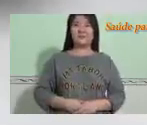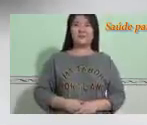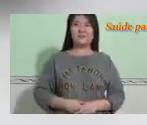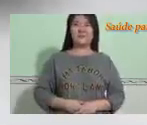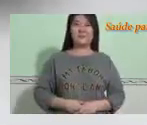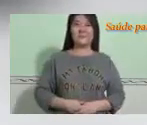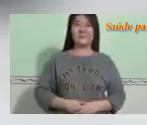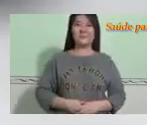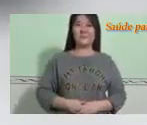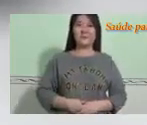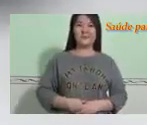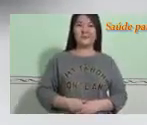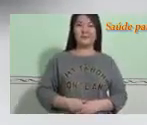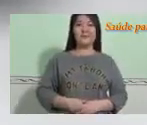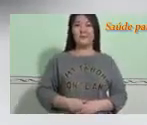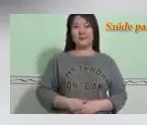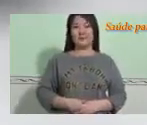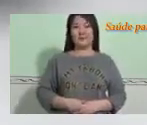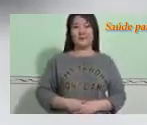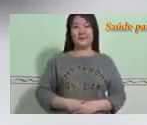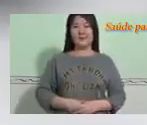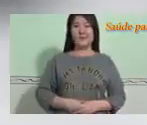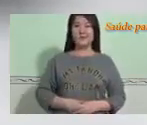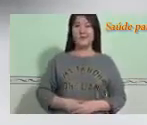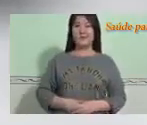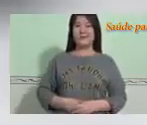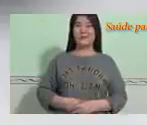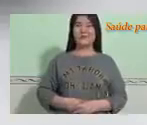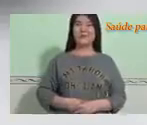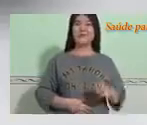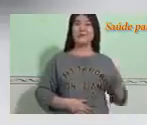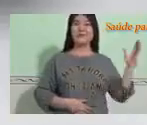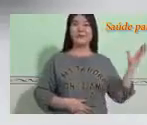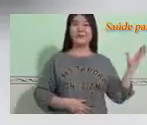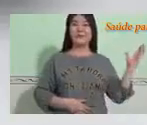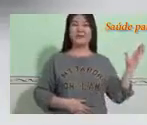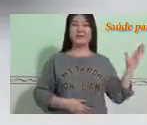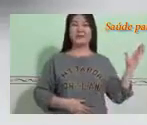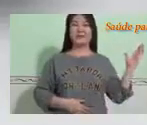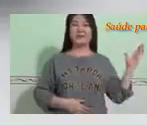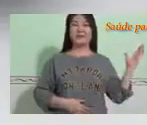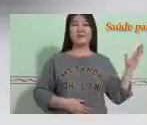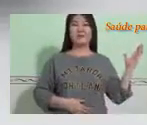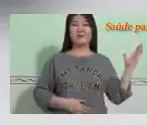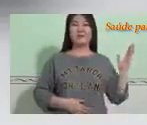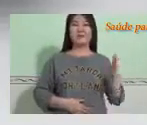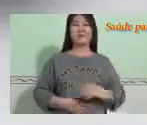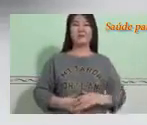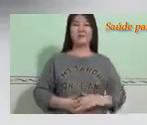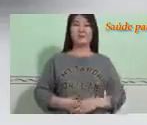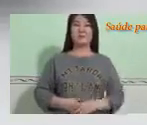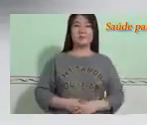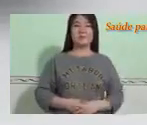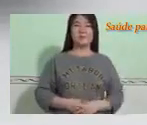Apesar disso, vírgula, a pessoa portadora do vírus civil pode passar anos sem que seja notado sintomas da infecção, vírgula, sendo,